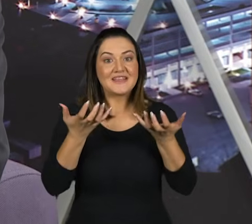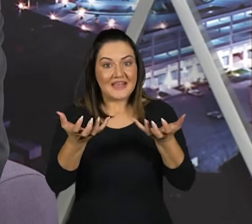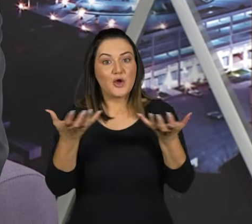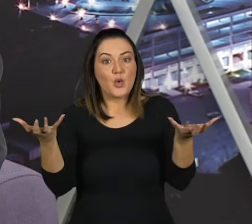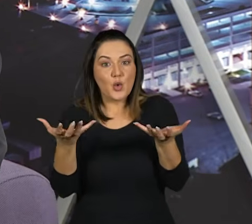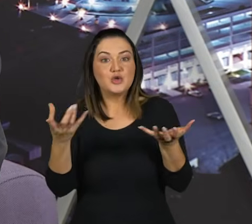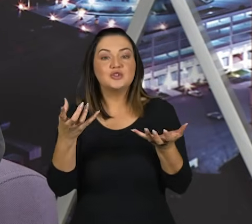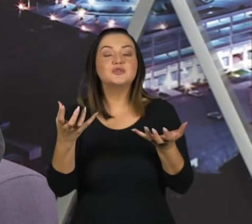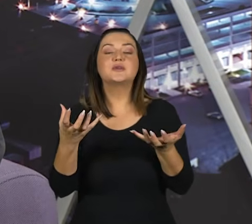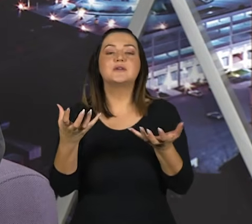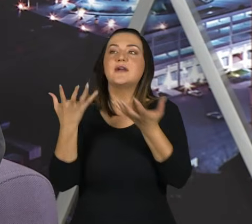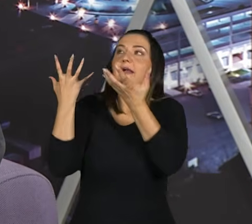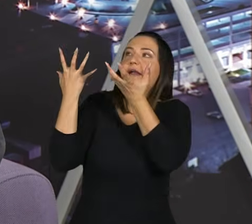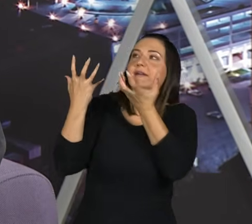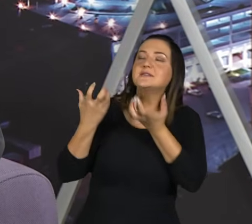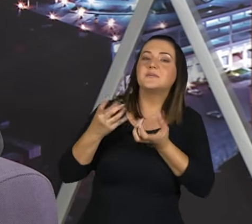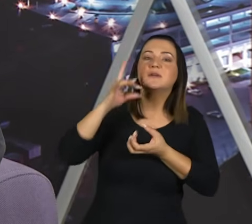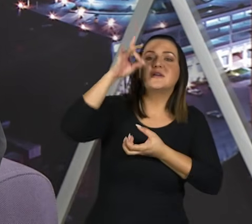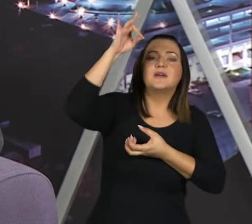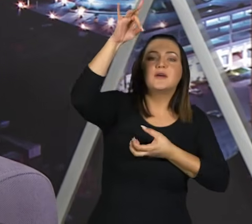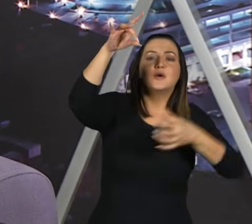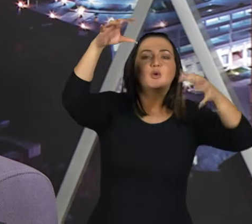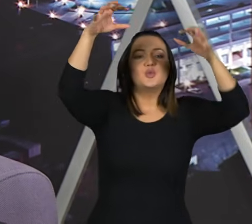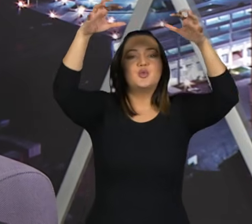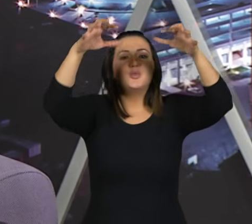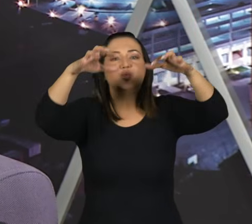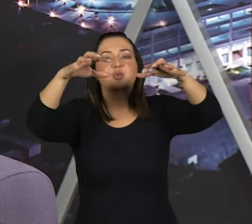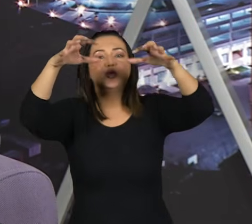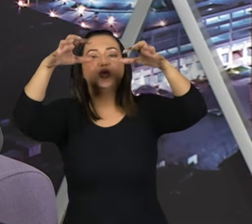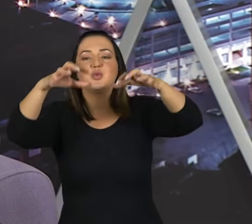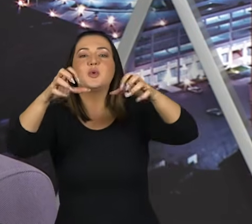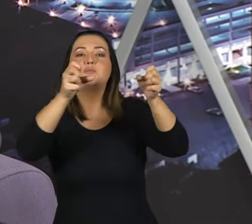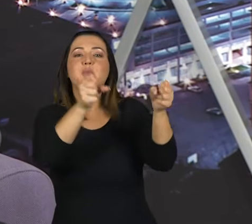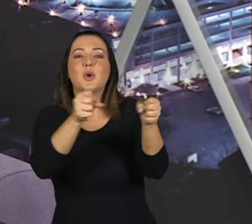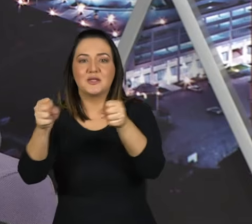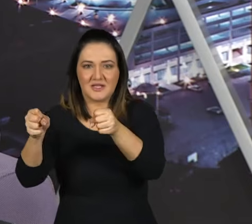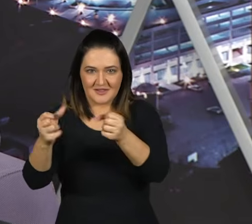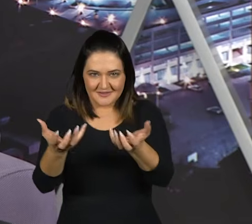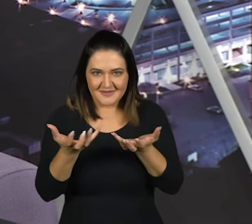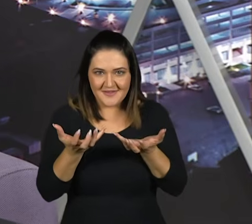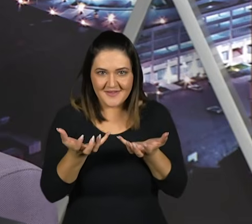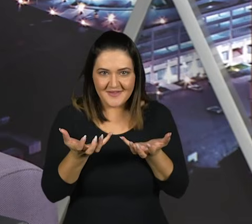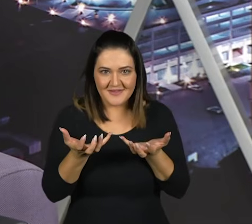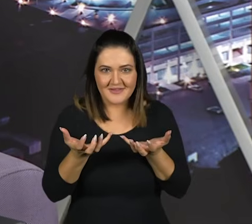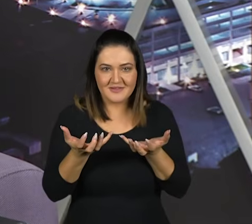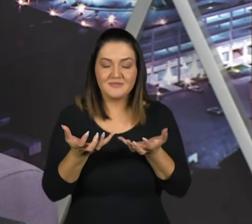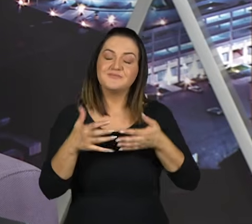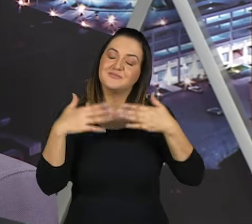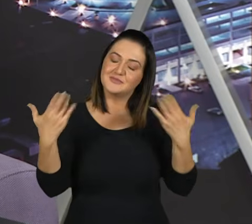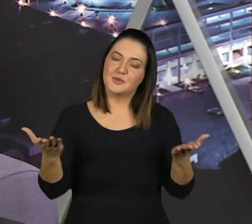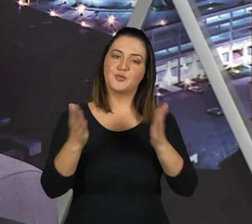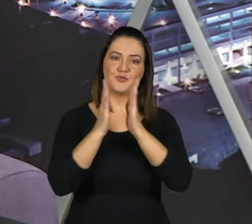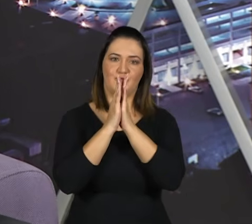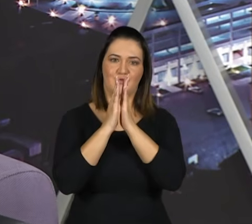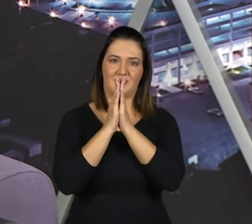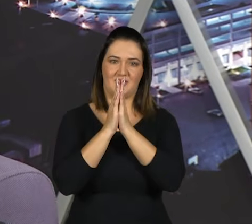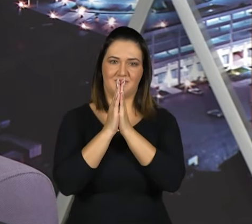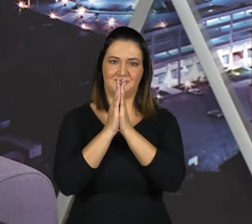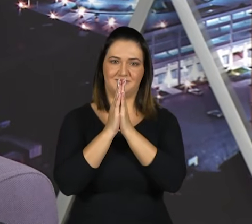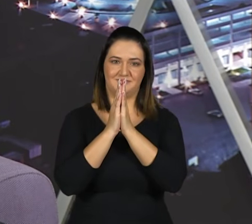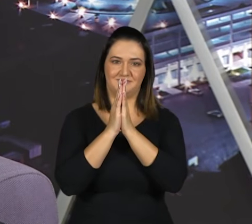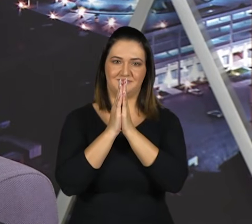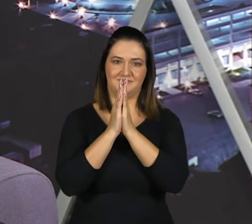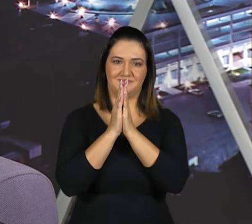chuva serôdia do Espírito Santo? A chuva do poder de Deus na sua vida? Então eu vou orar por